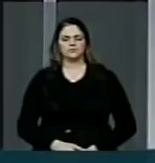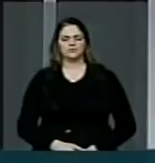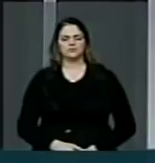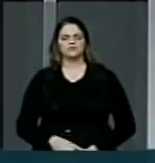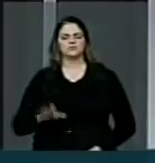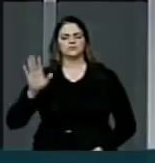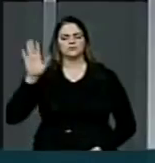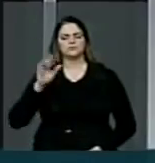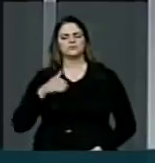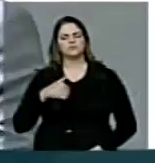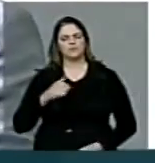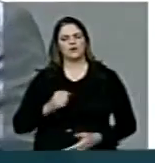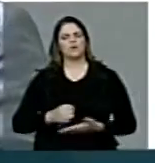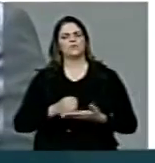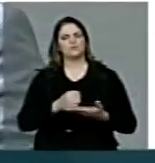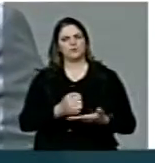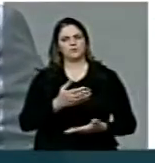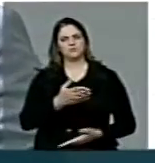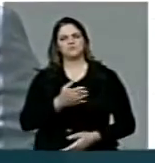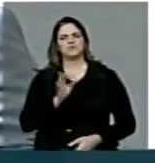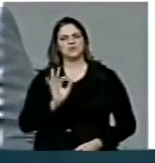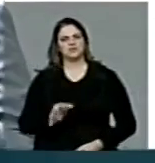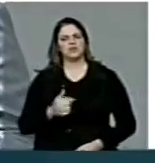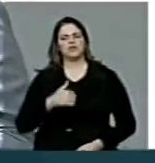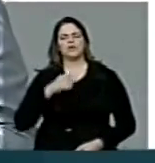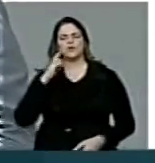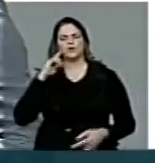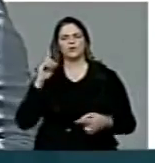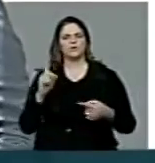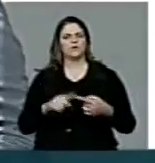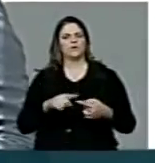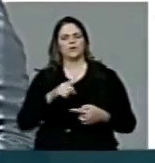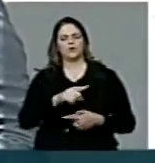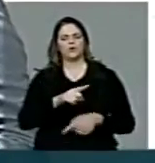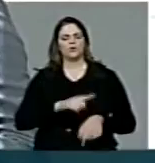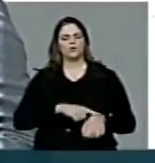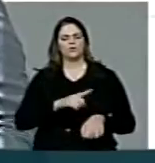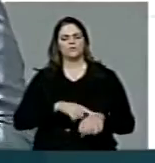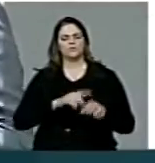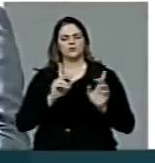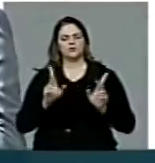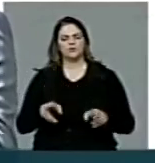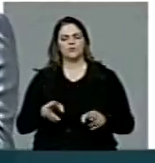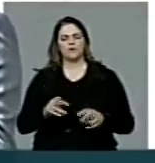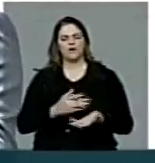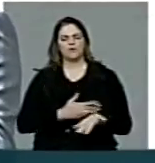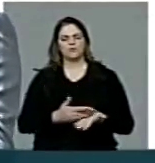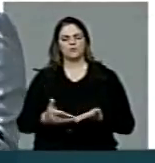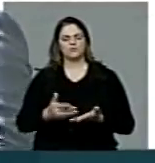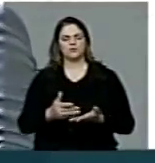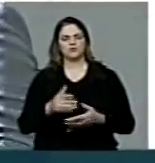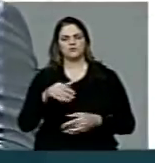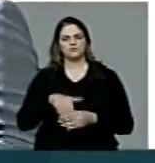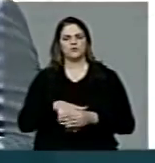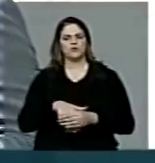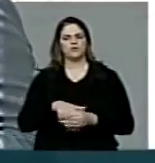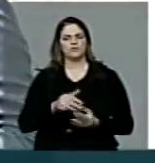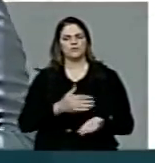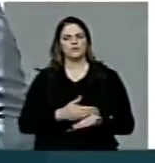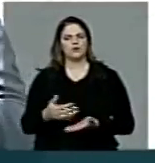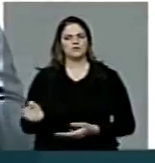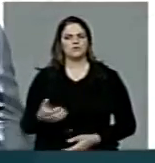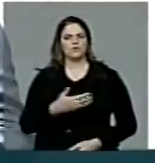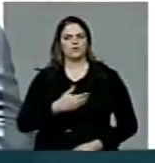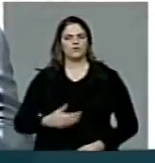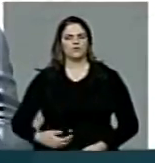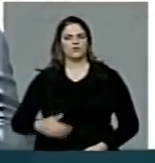associar ao senhor, exatamente. Eu defendo a tese também da coincidência das eleições. Nós temos uma paralisia no Brasil.